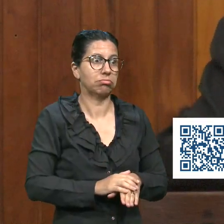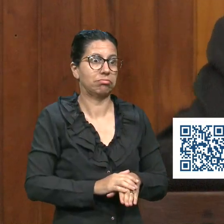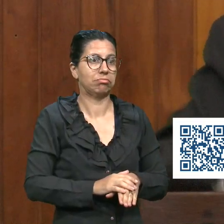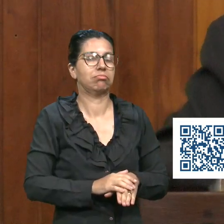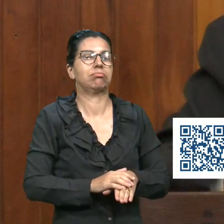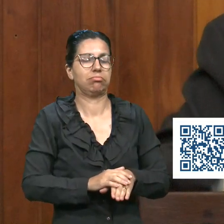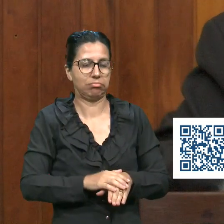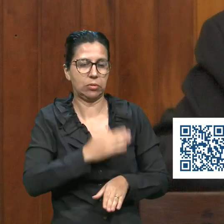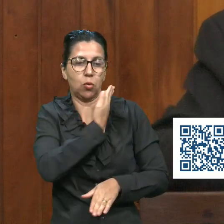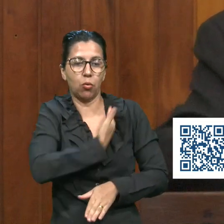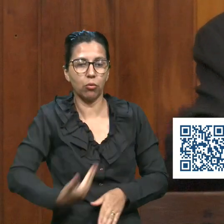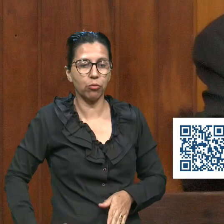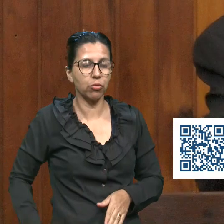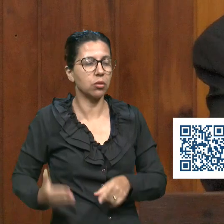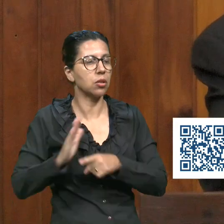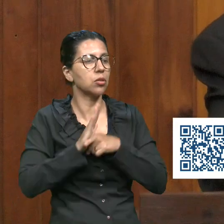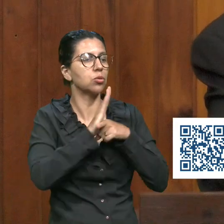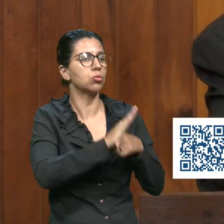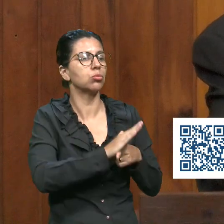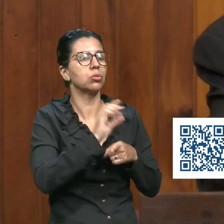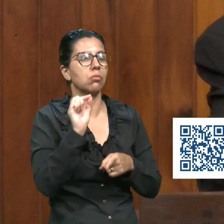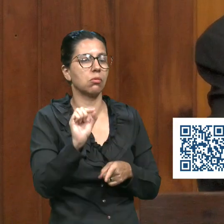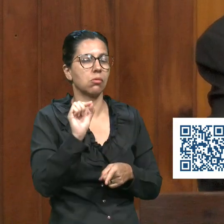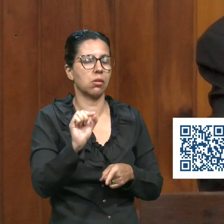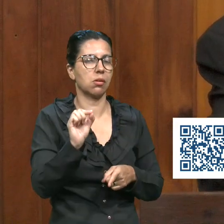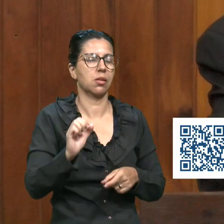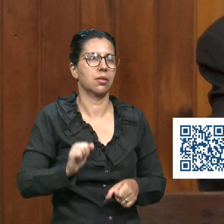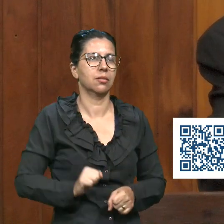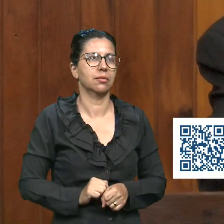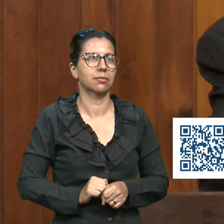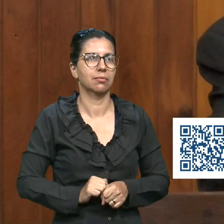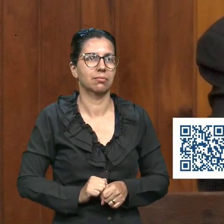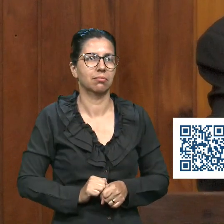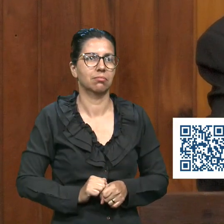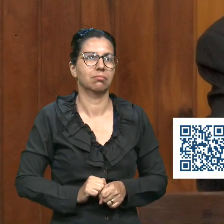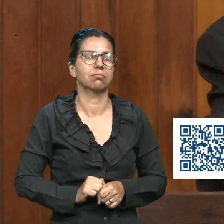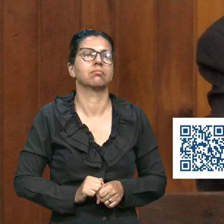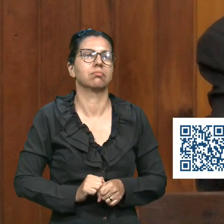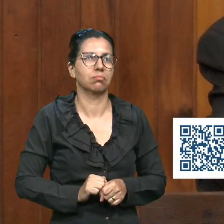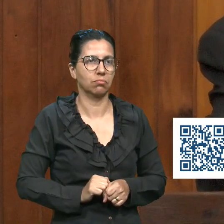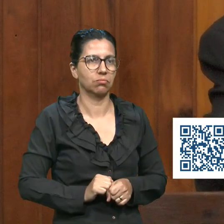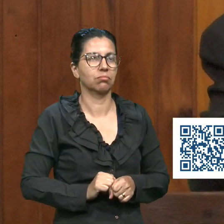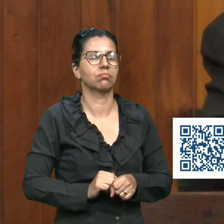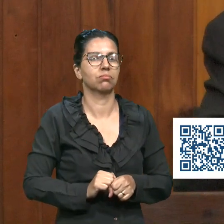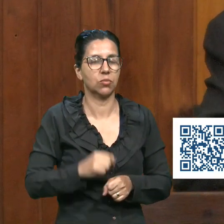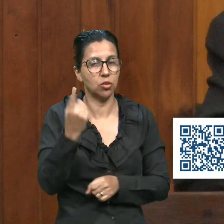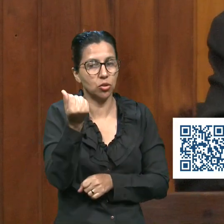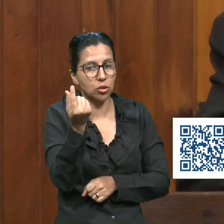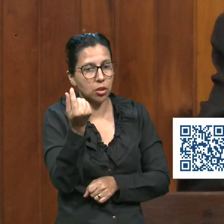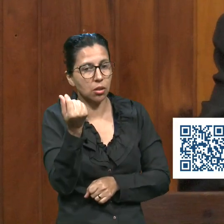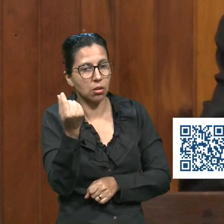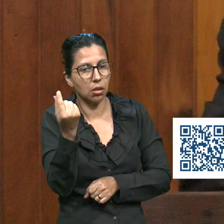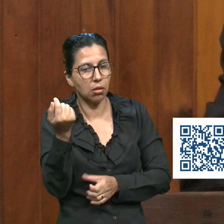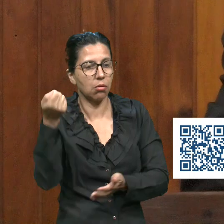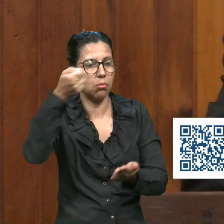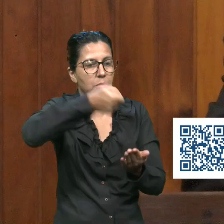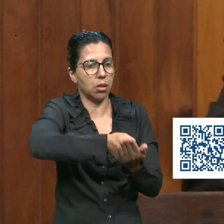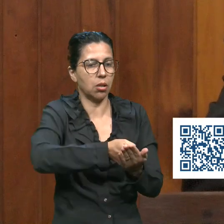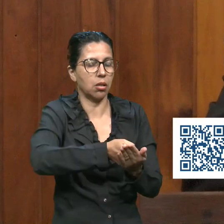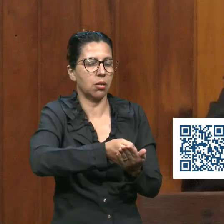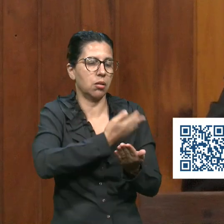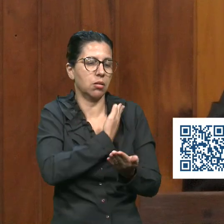Estado nisso, já que há à disposição, não é, do Estado de arcar com os custos.